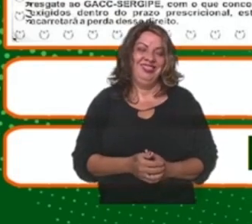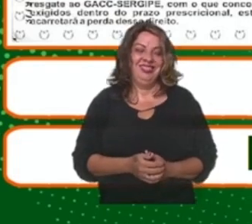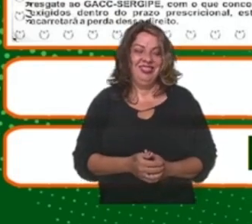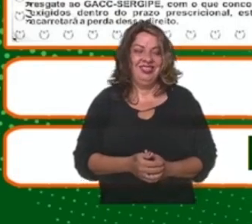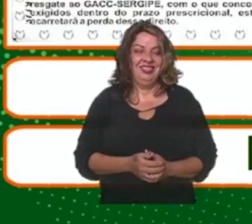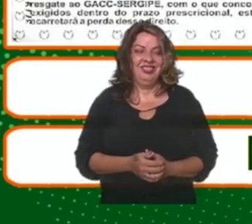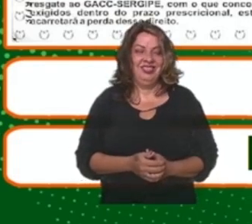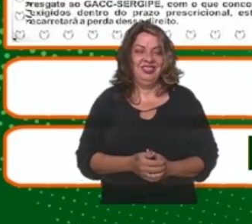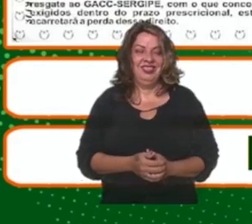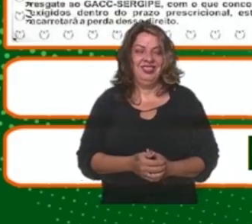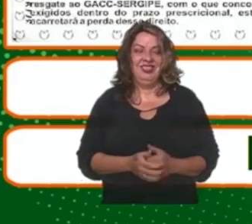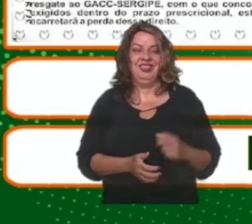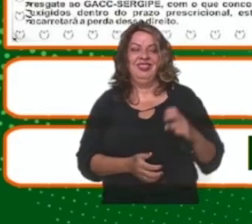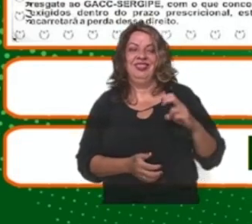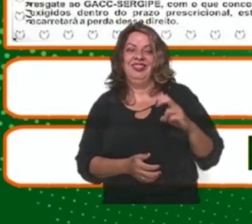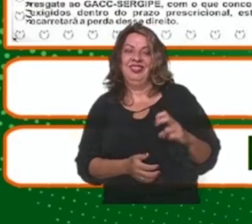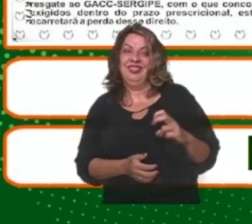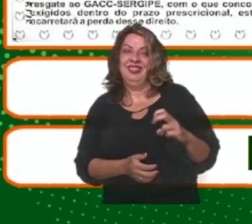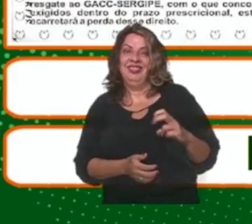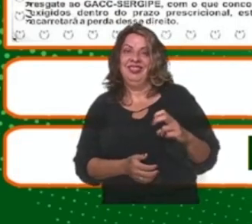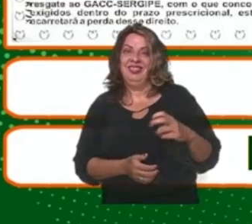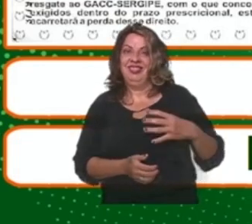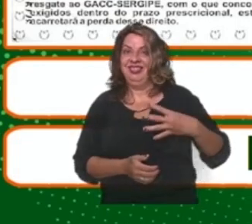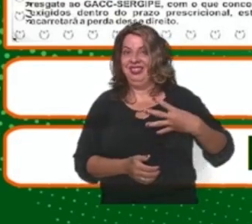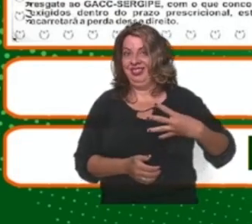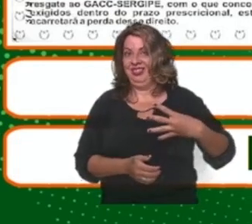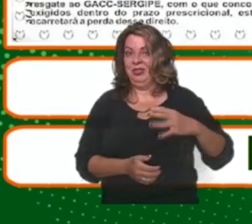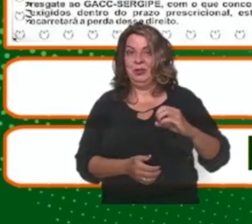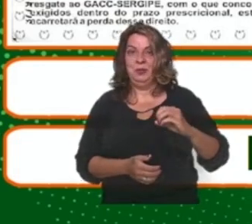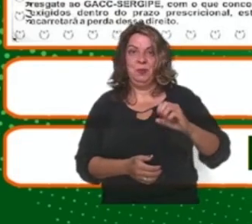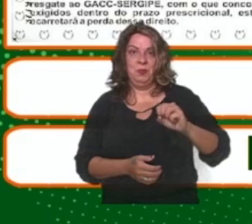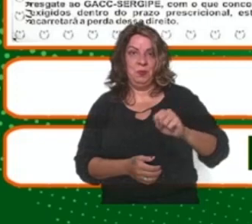Lagarto. Temos aqui o 23º contemplado da manhã,